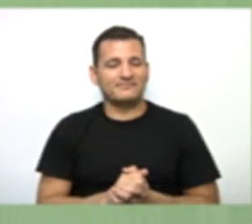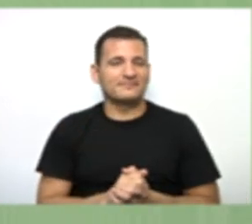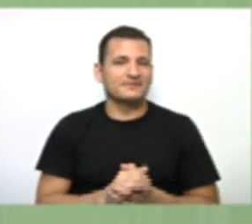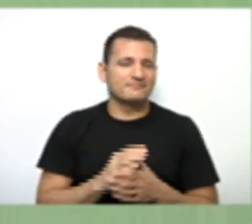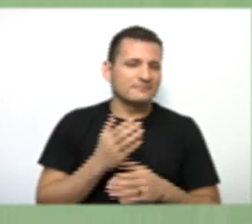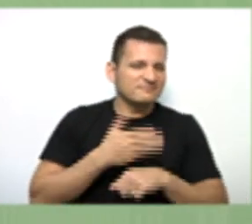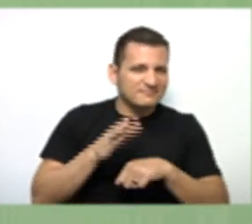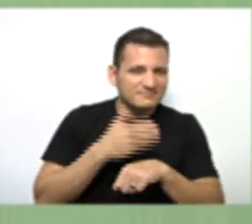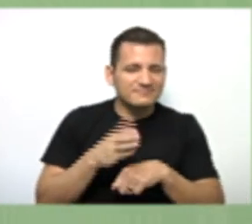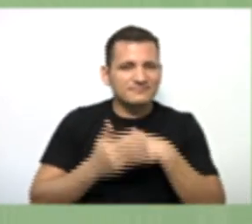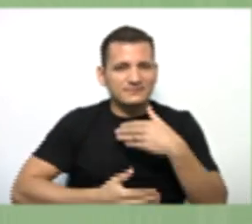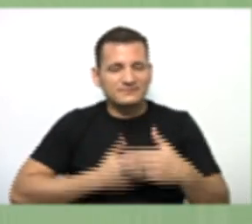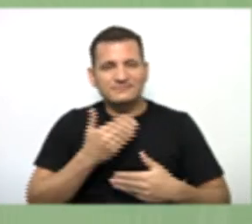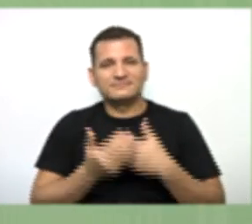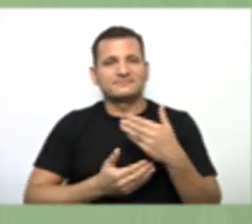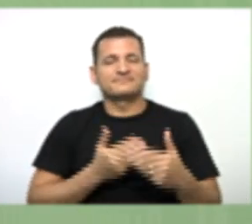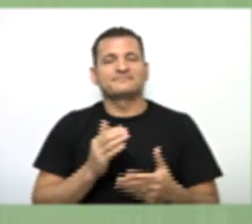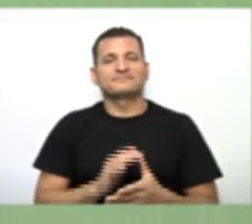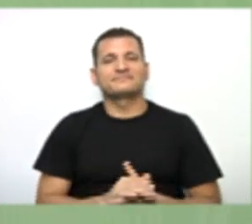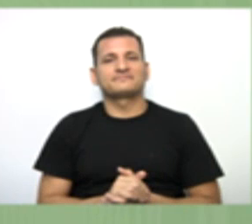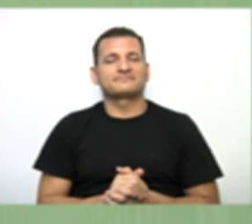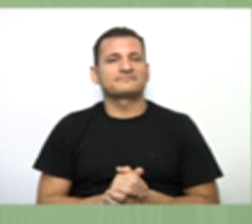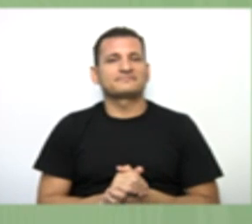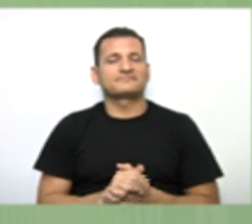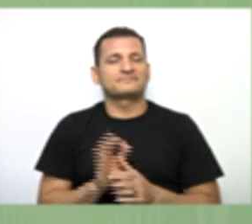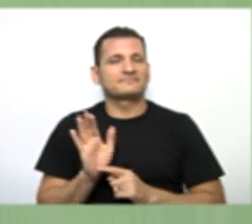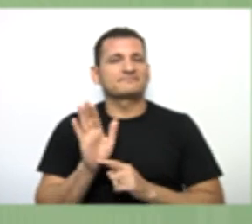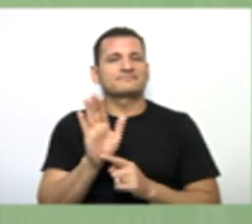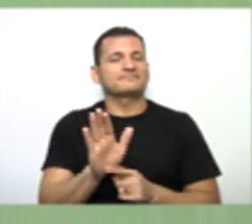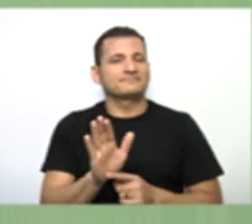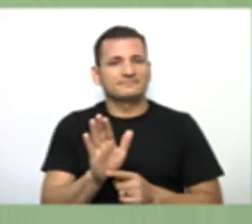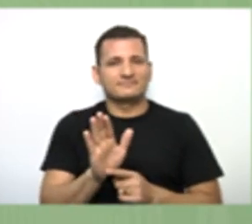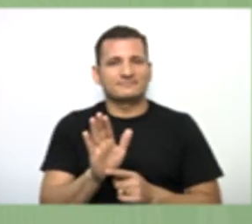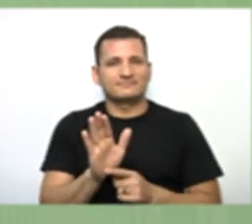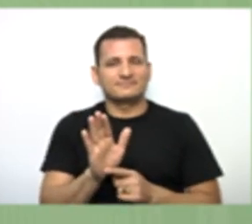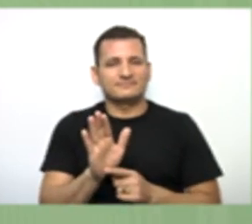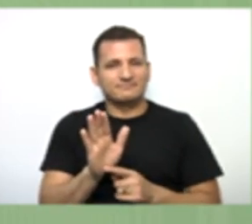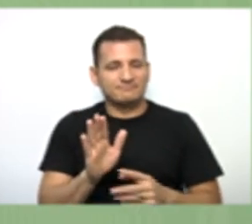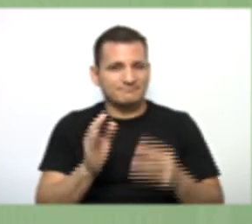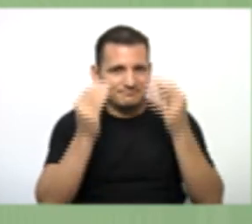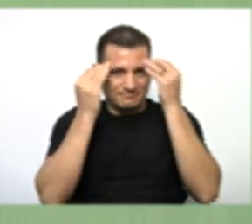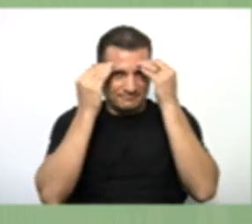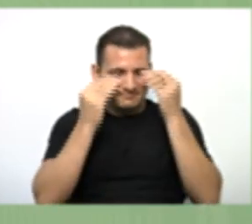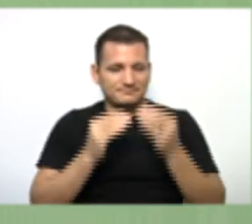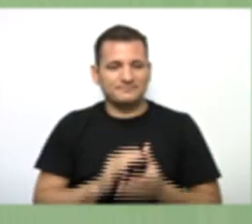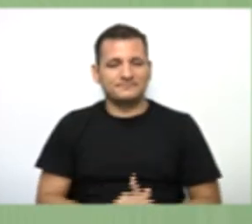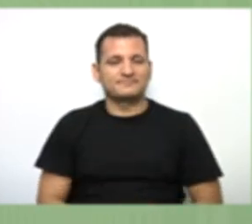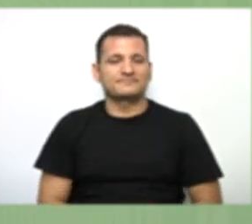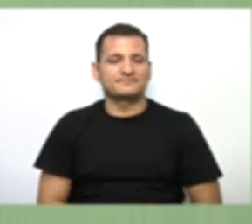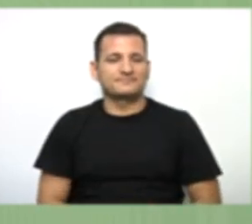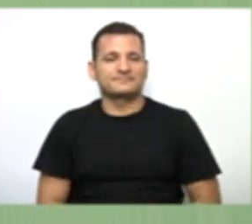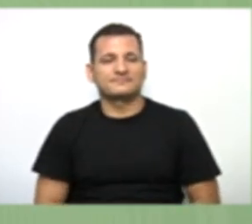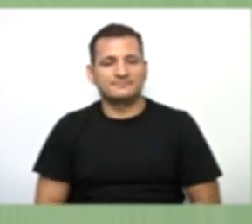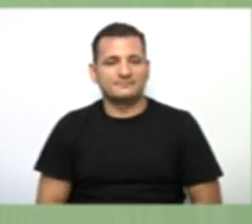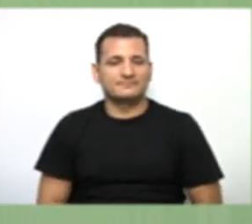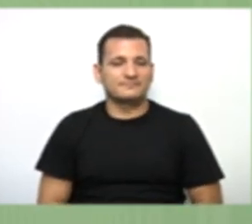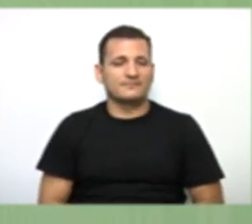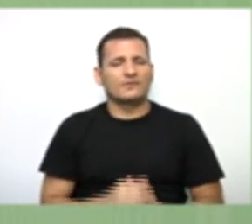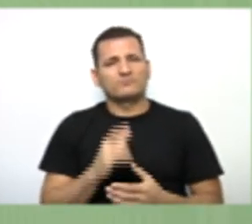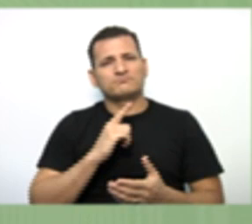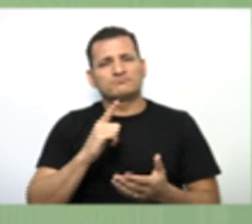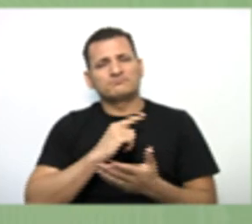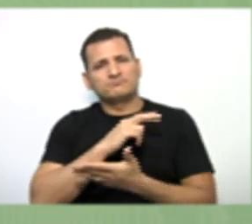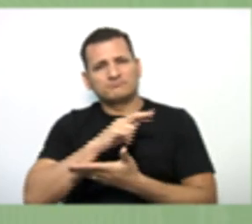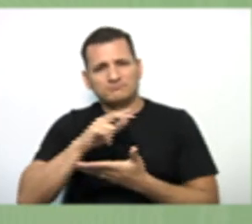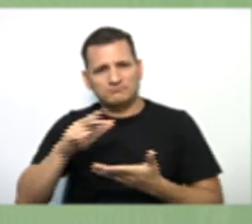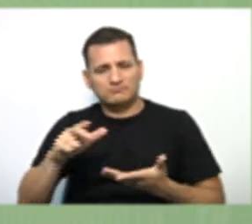alguns exercícios, né, não ajude a fixar o conhecimento. Né? Existem aí vários